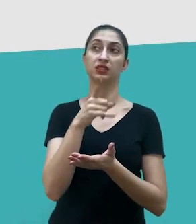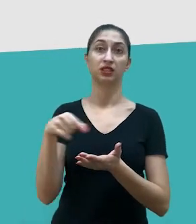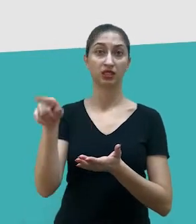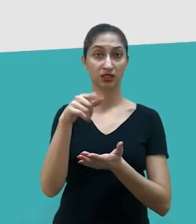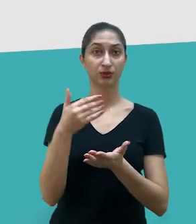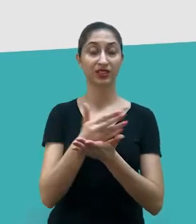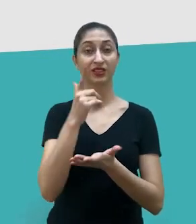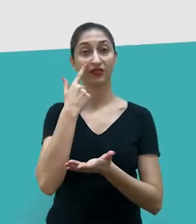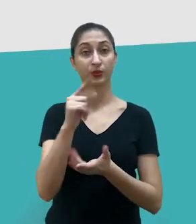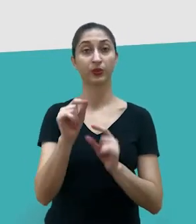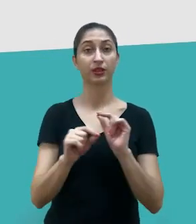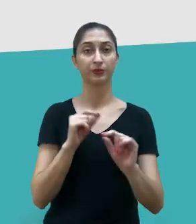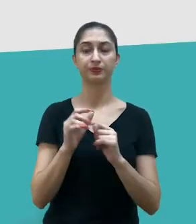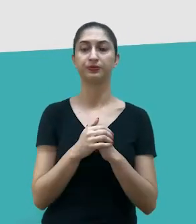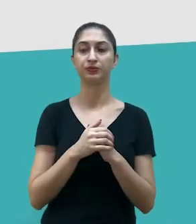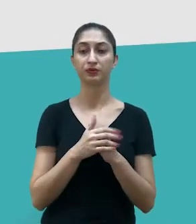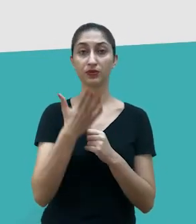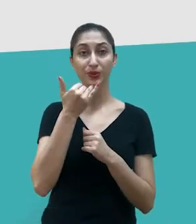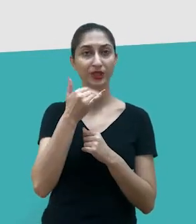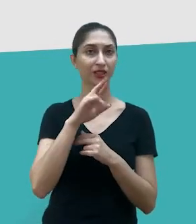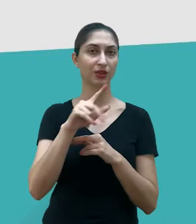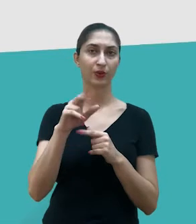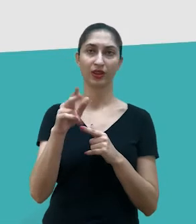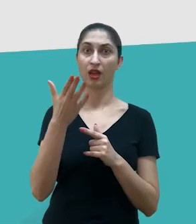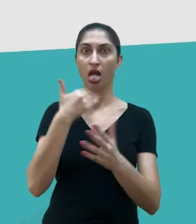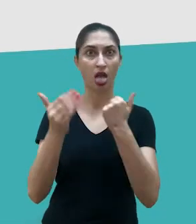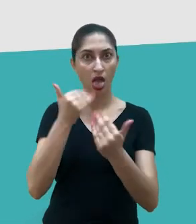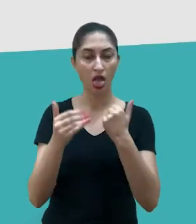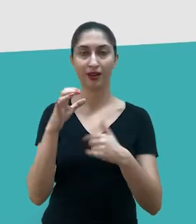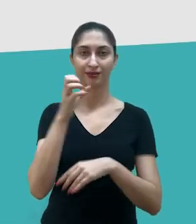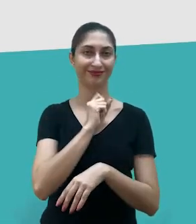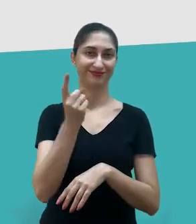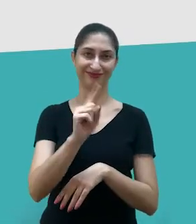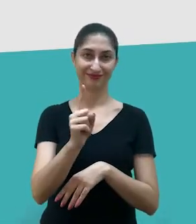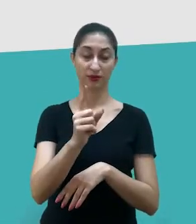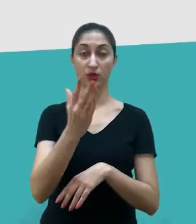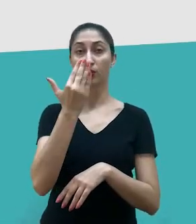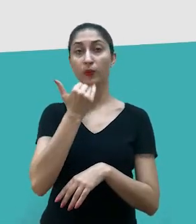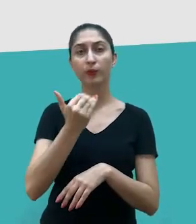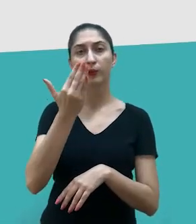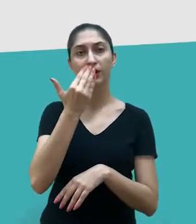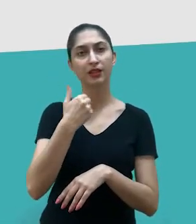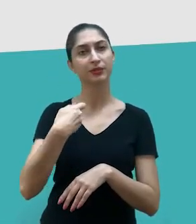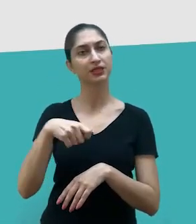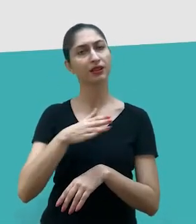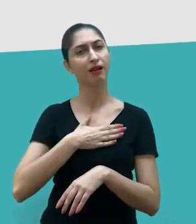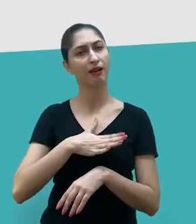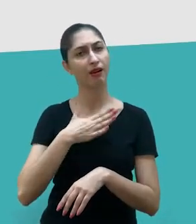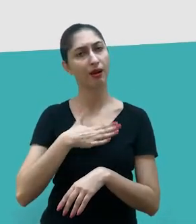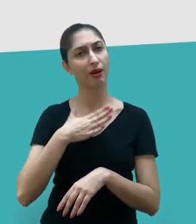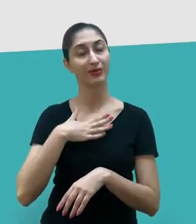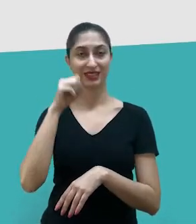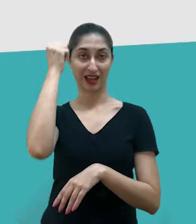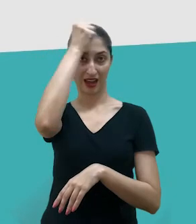começaram a observar que comida não era para se comer rápido, não é? O ato de comer é sagrado. Então,